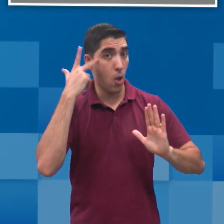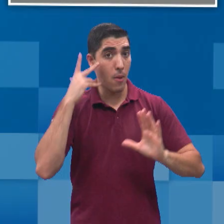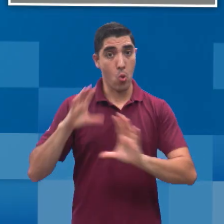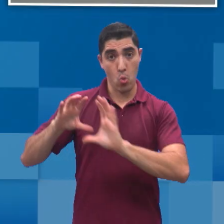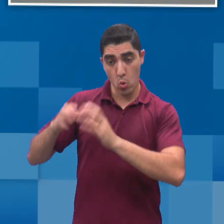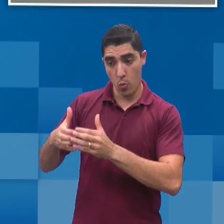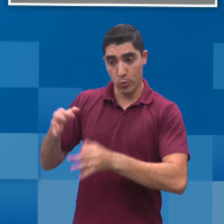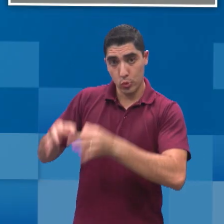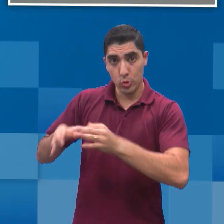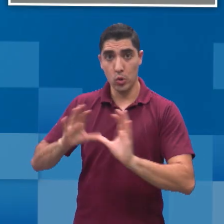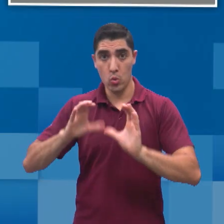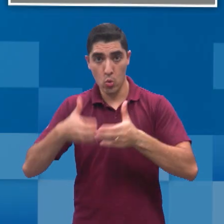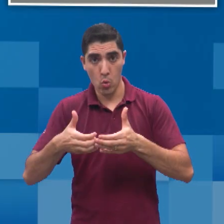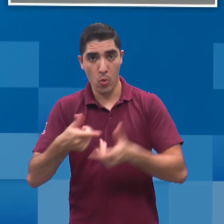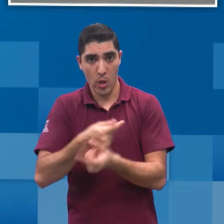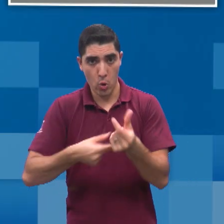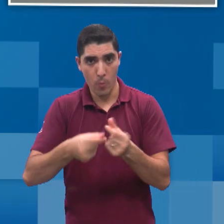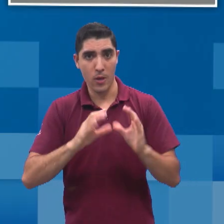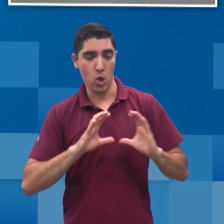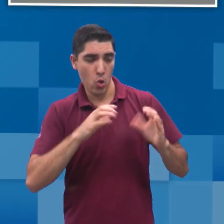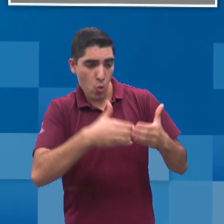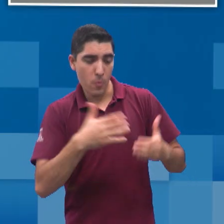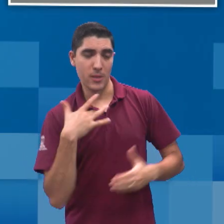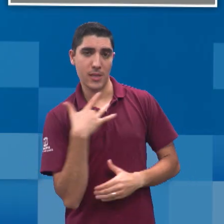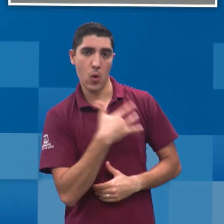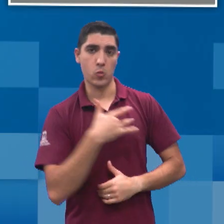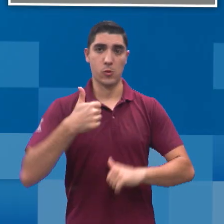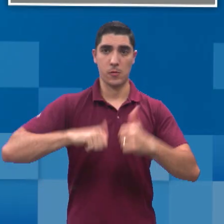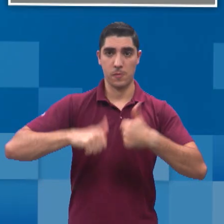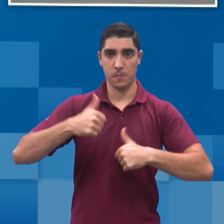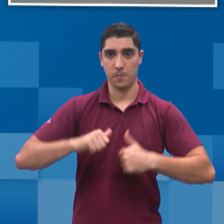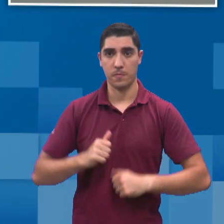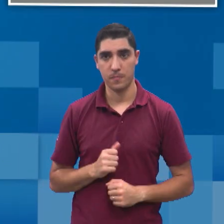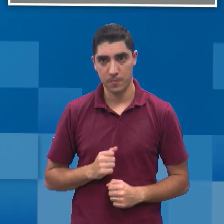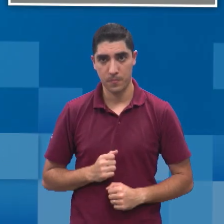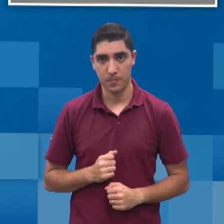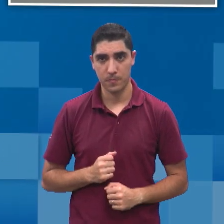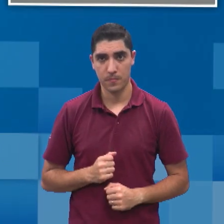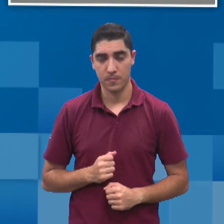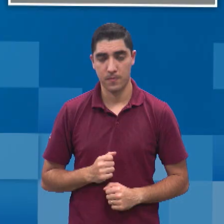de Justiça, Economia e Saúde.